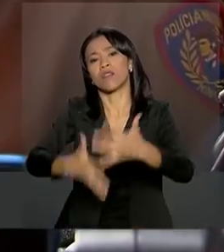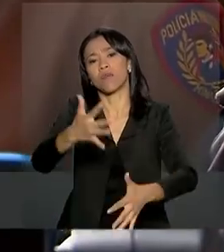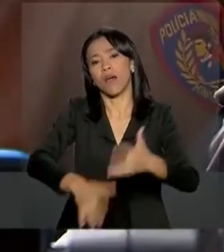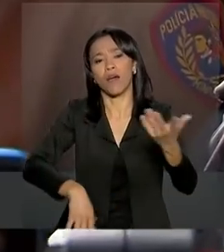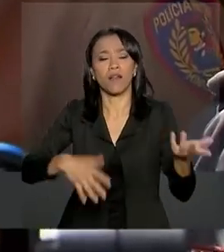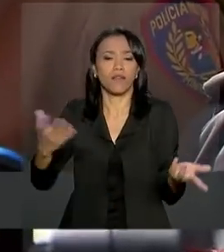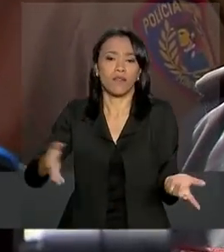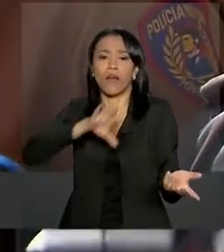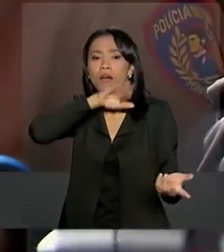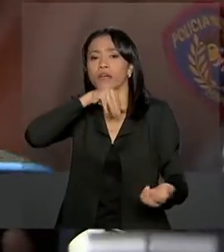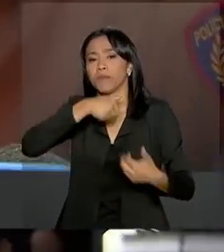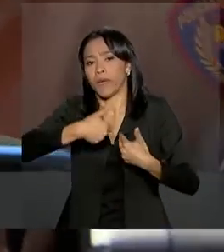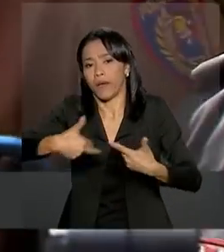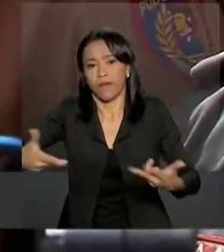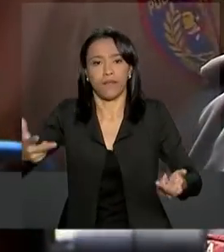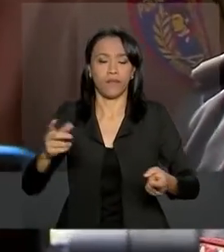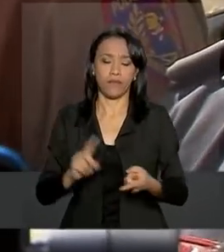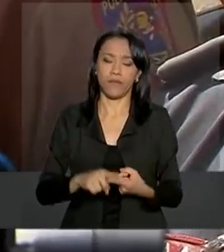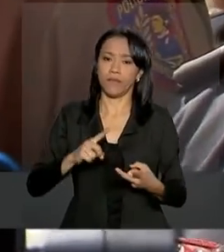animais